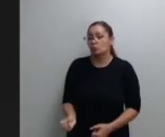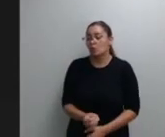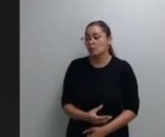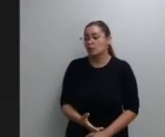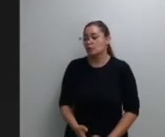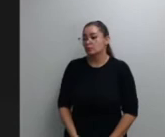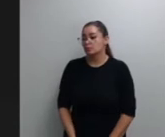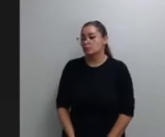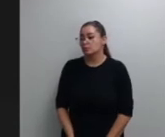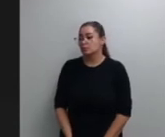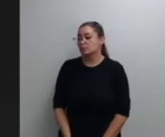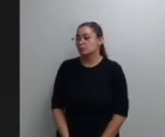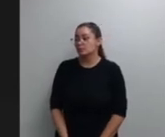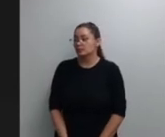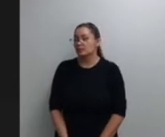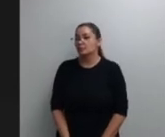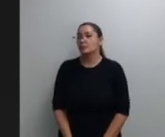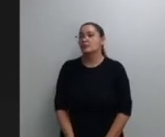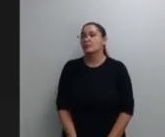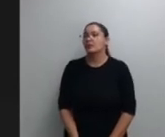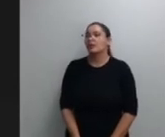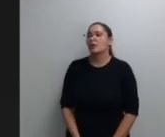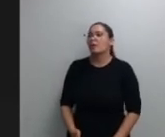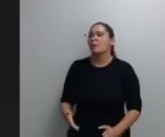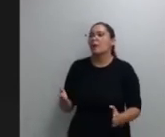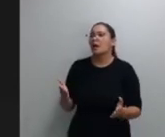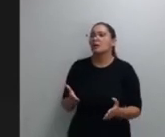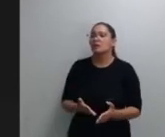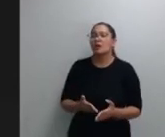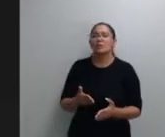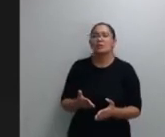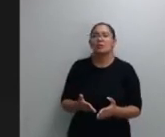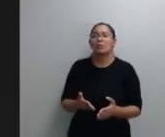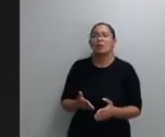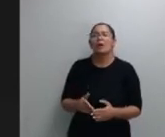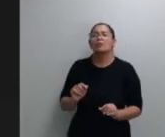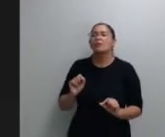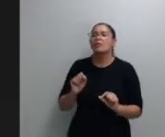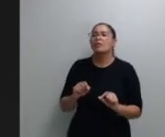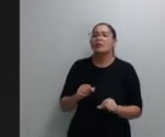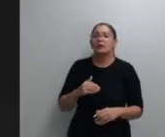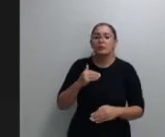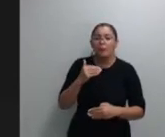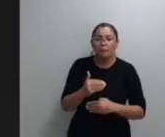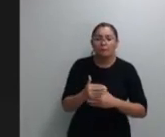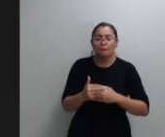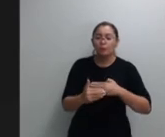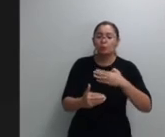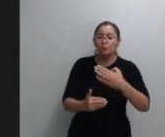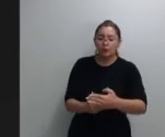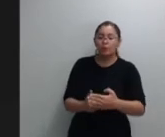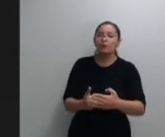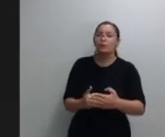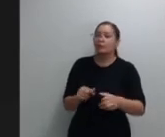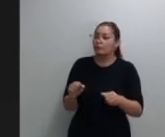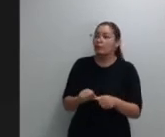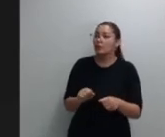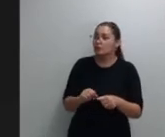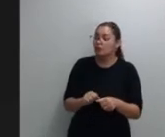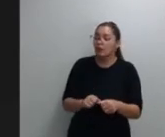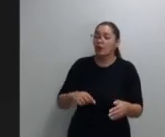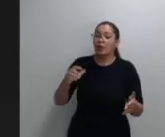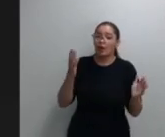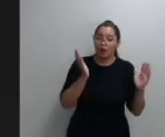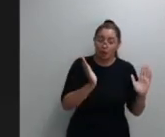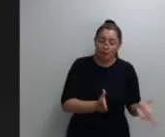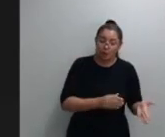uma nova data mas já mas já havia etapas cumpridas do concurso a prova escrita e